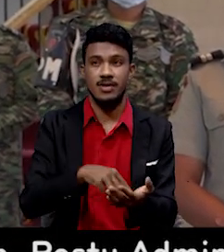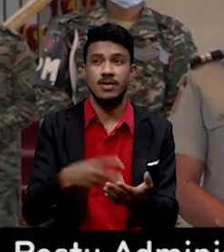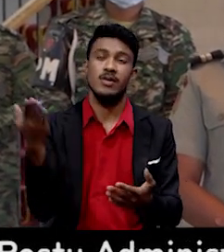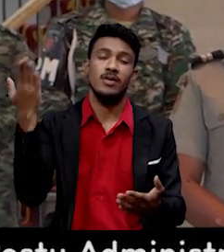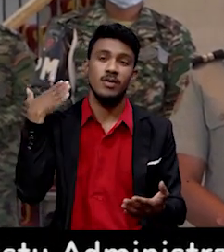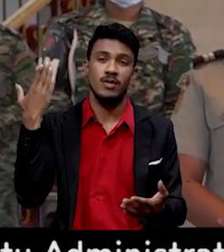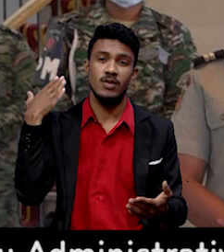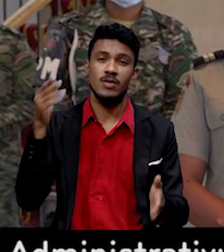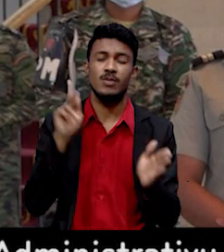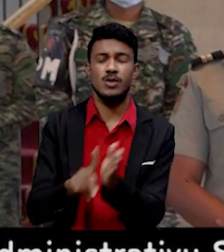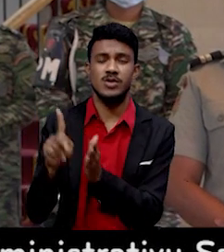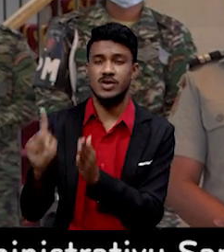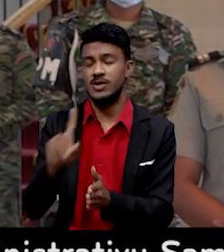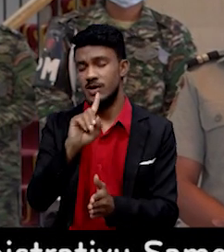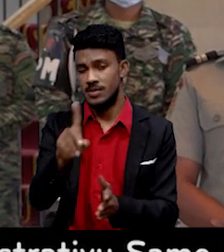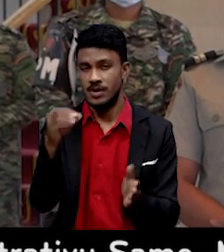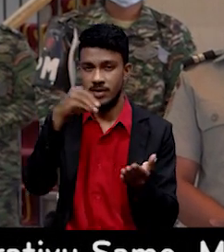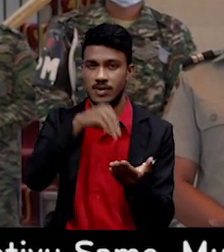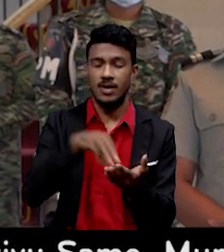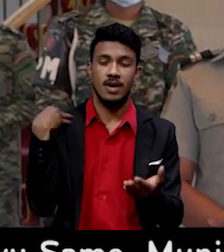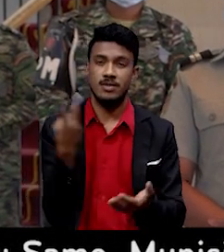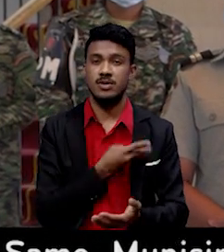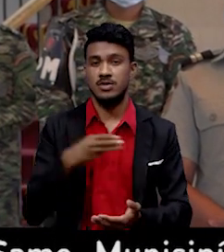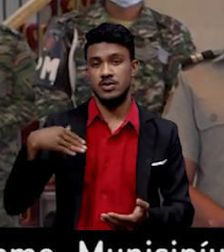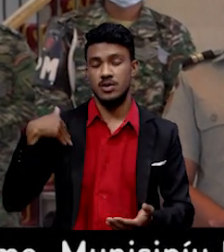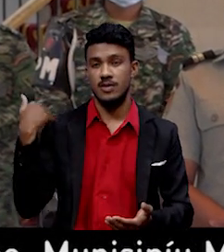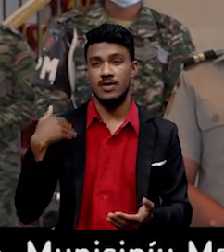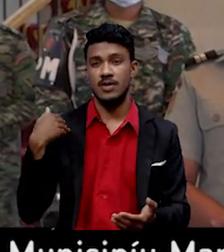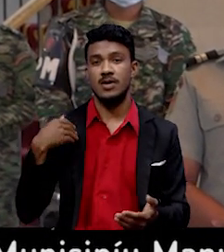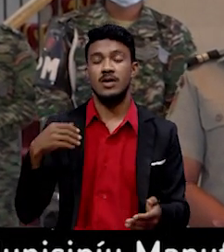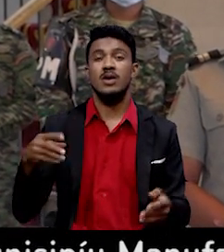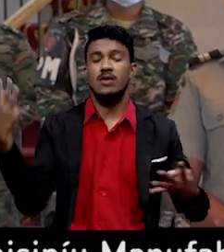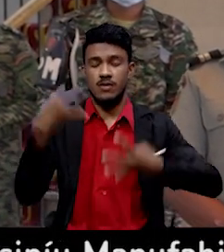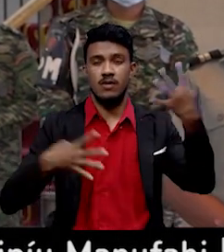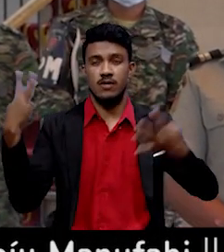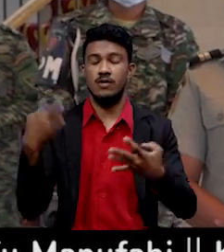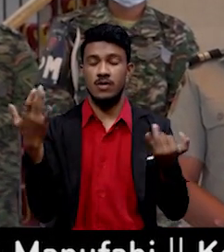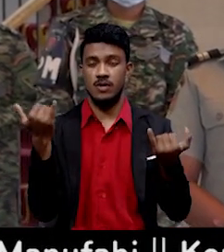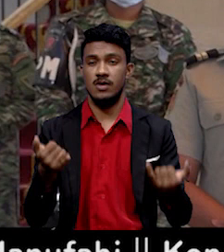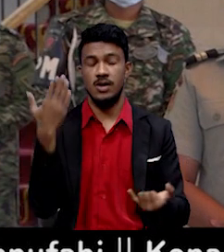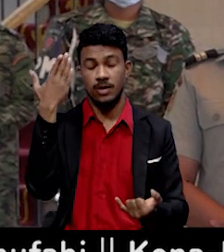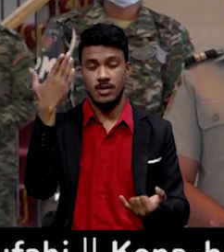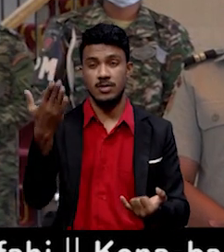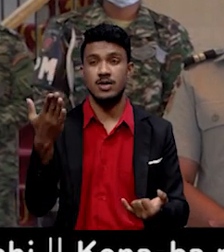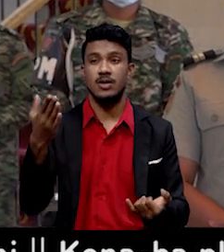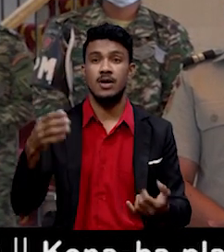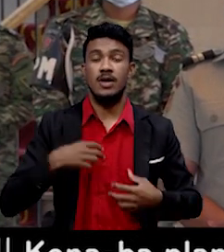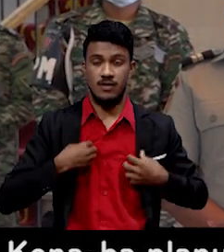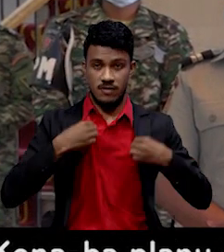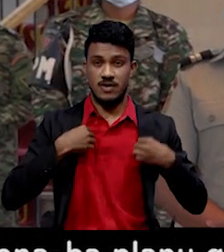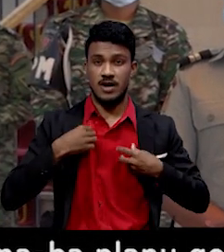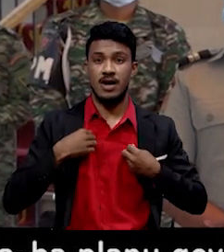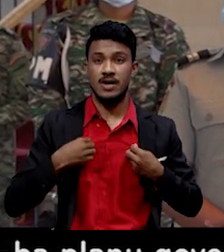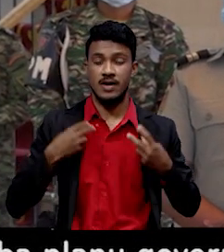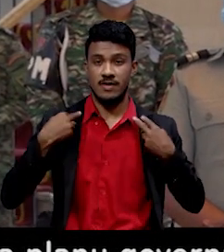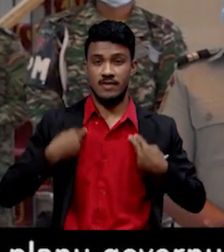wira mak to ene. Desde a minha juventude né ba terus luta luta luta oi lor mane be ida ne ba mo atau atau isfarra né, tau tau dit buat ira